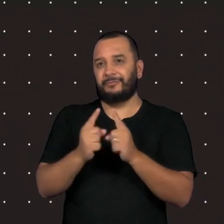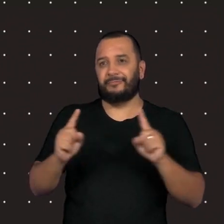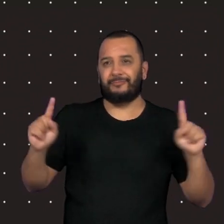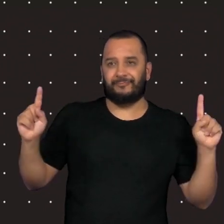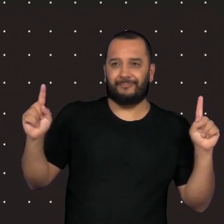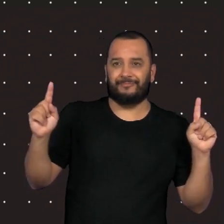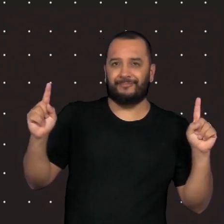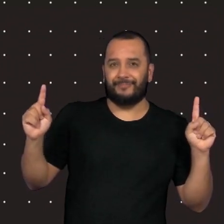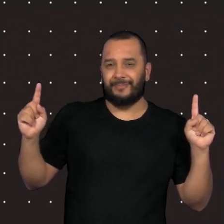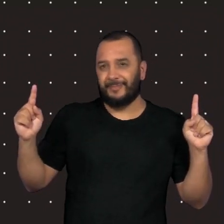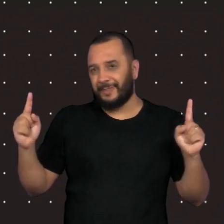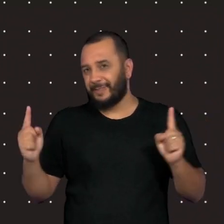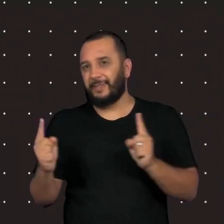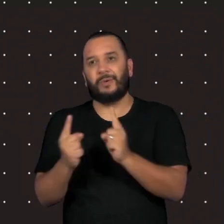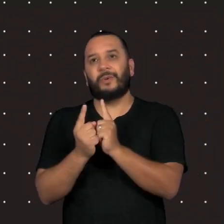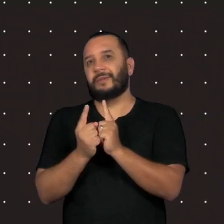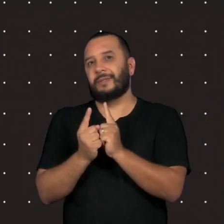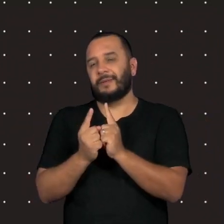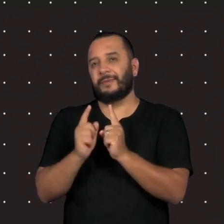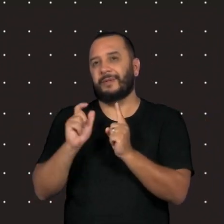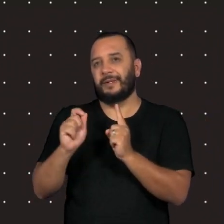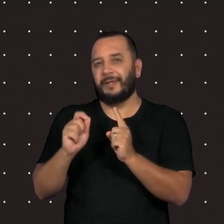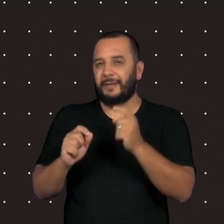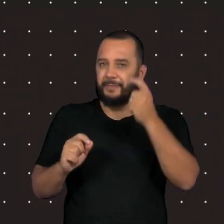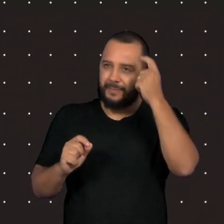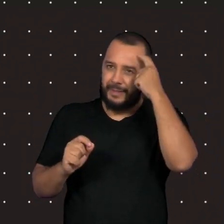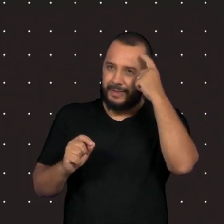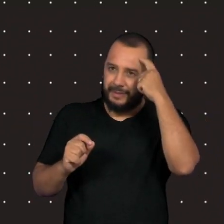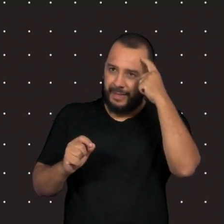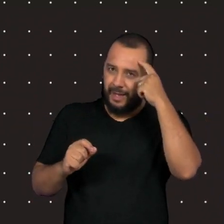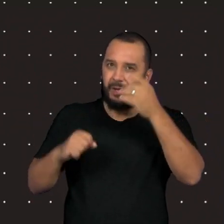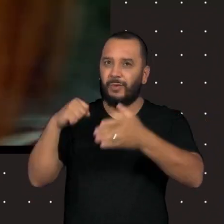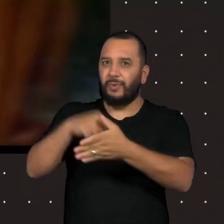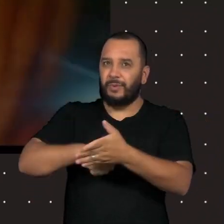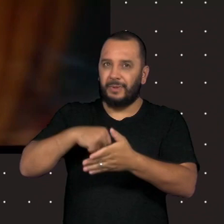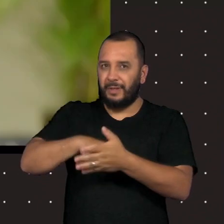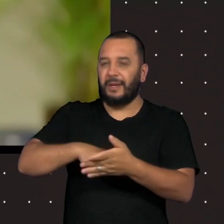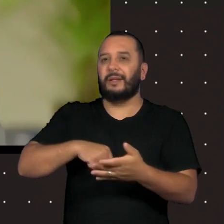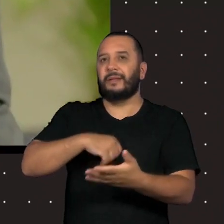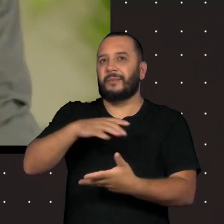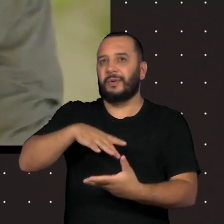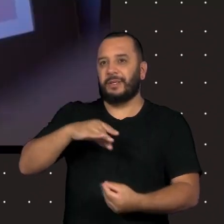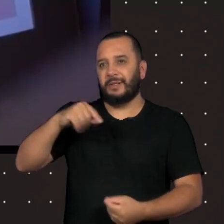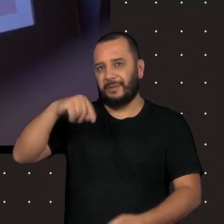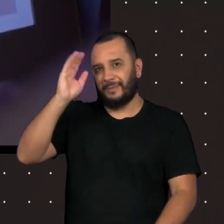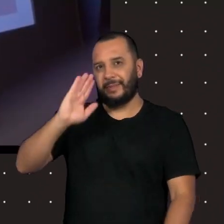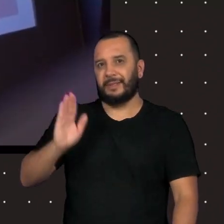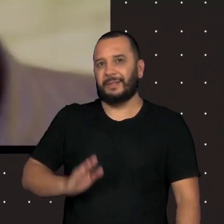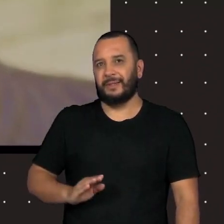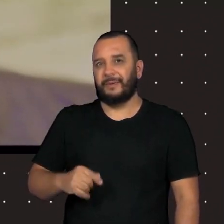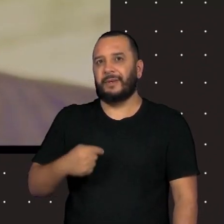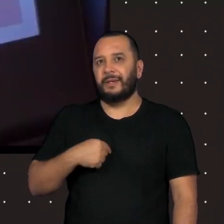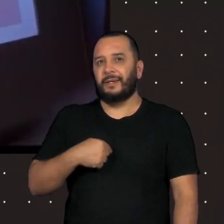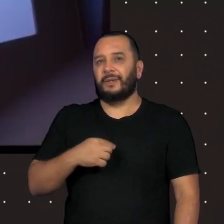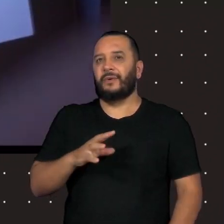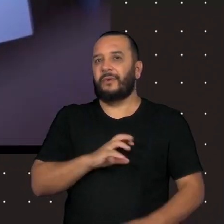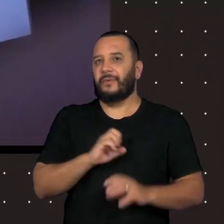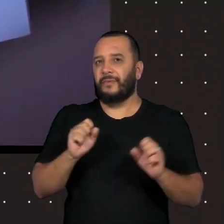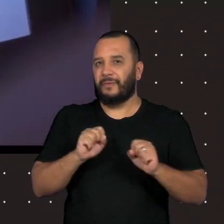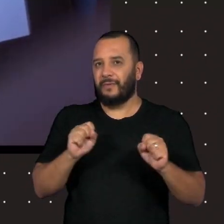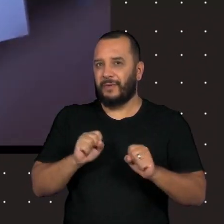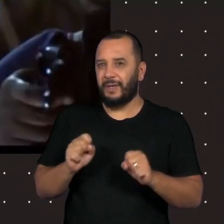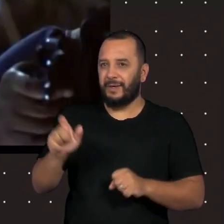batalha, que se tornou pensar e lutar pela democracia no Brasil. Então eu sou fã muito dessa artista,